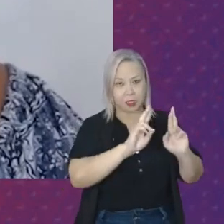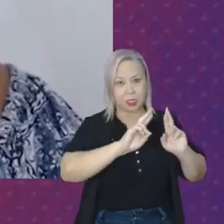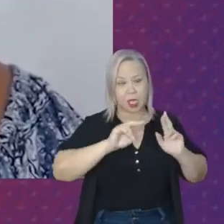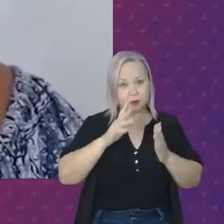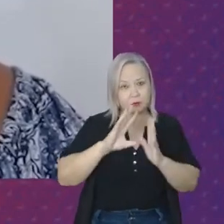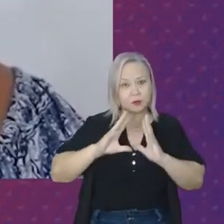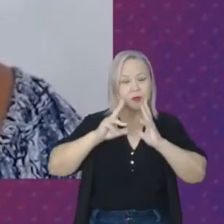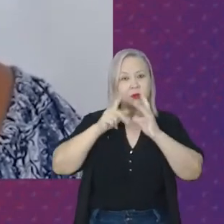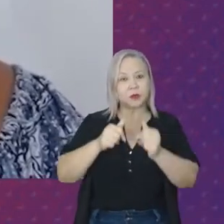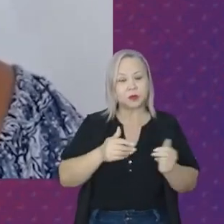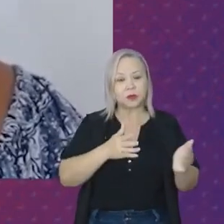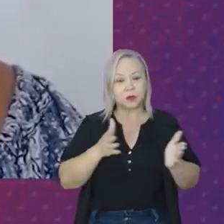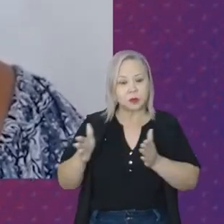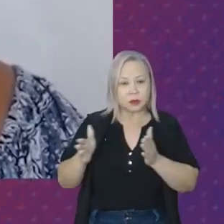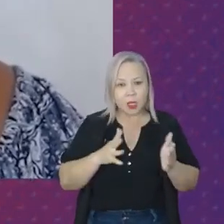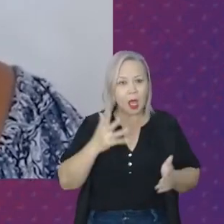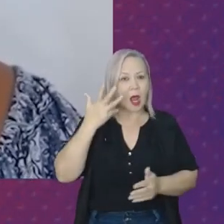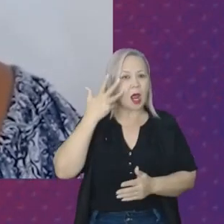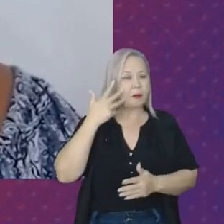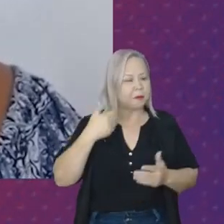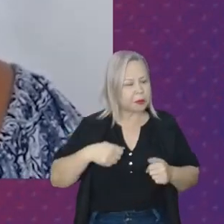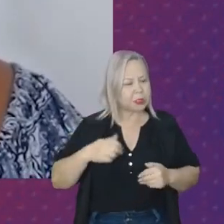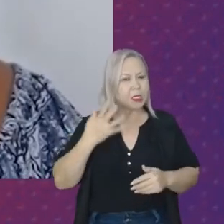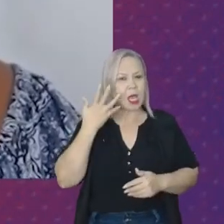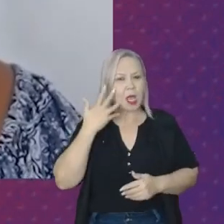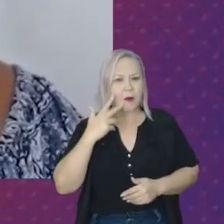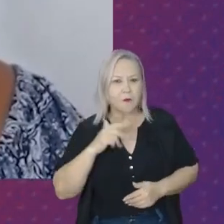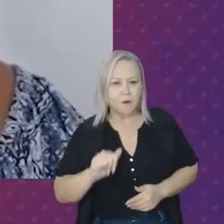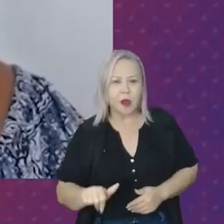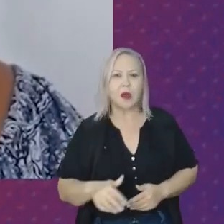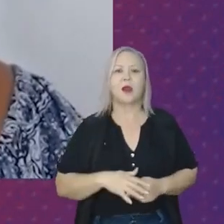suas etapas, na infância, no período fértil,